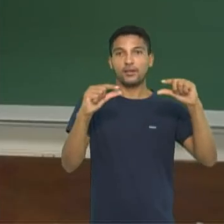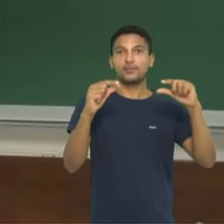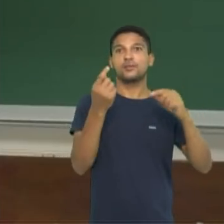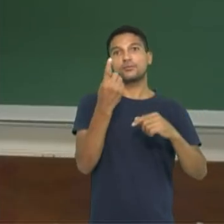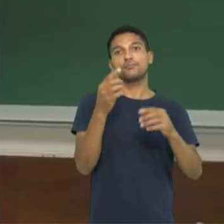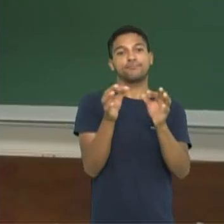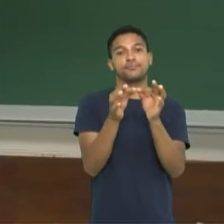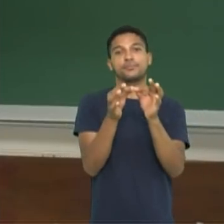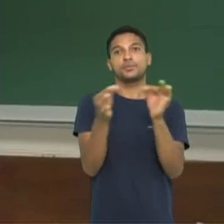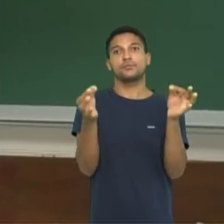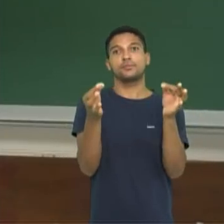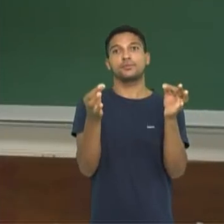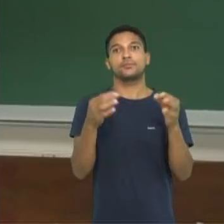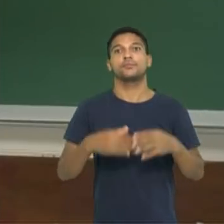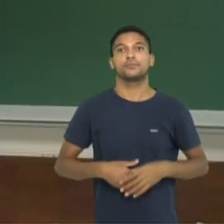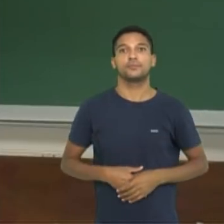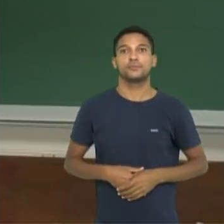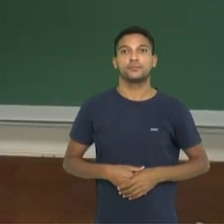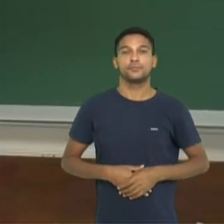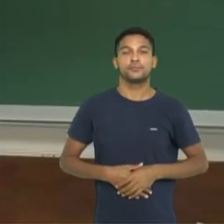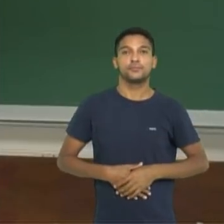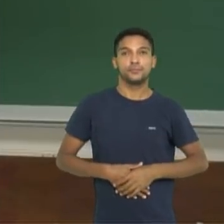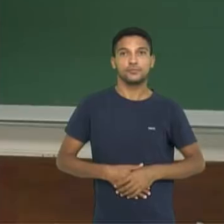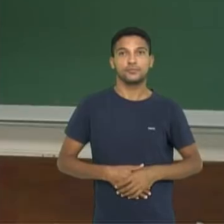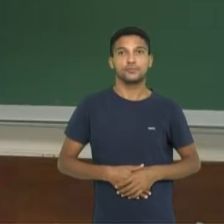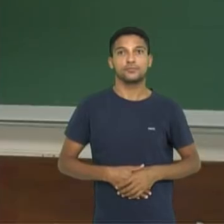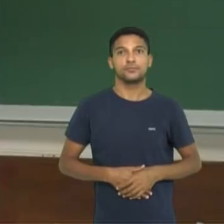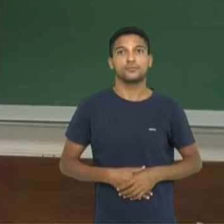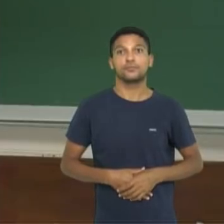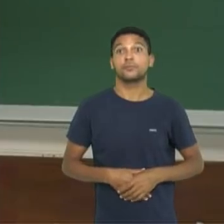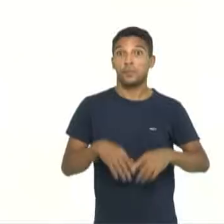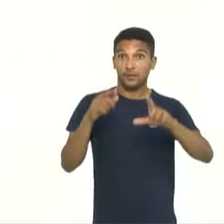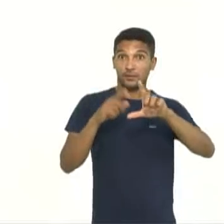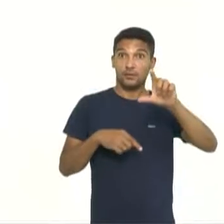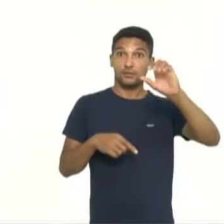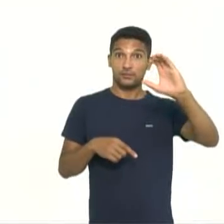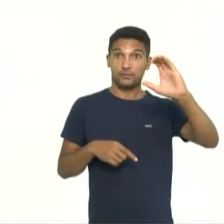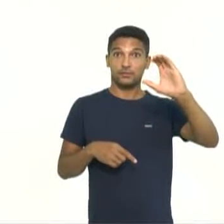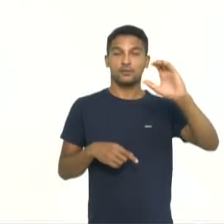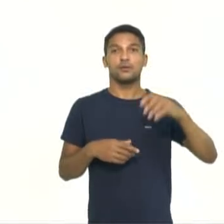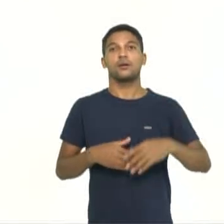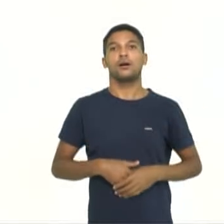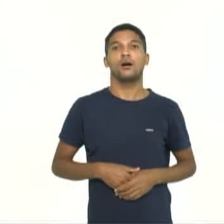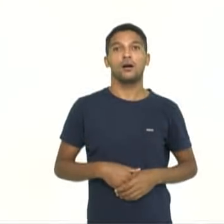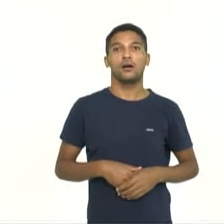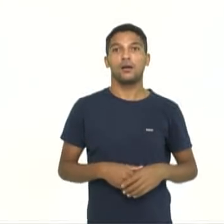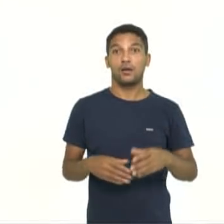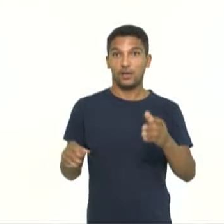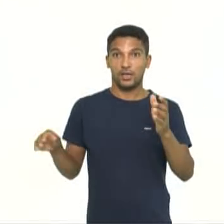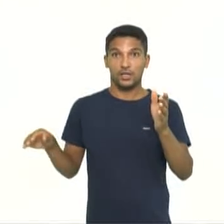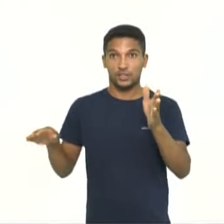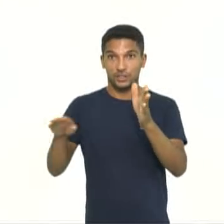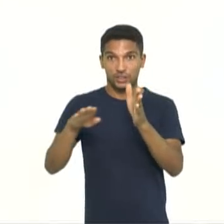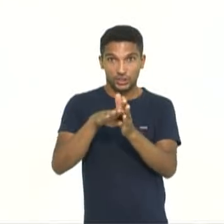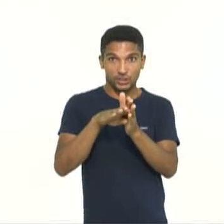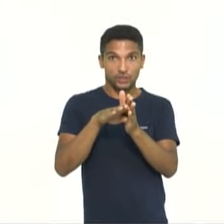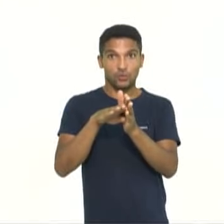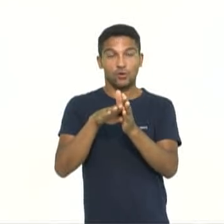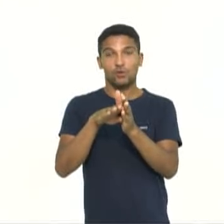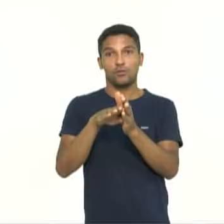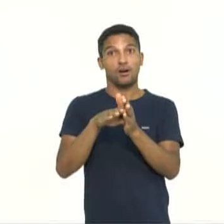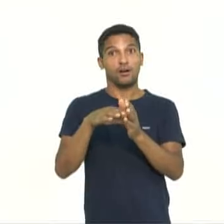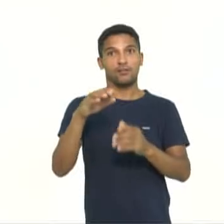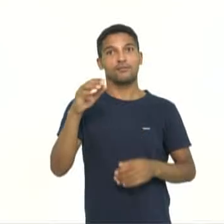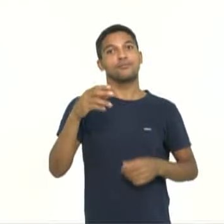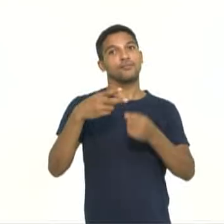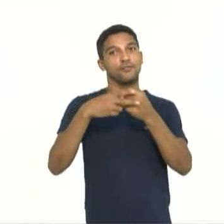considerado período simples, né? Na letra C, chegou ao bar. Opa, verbo chegar. Eu cheguei, tu